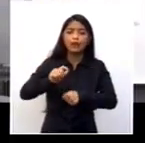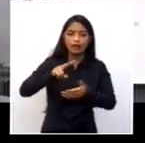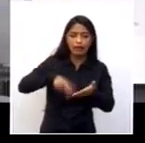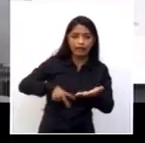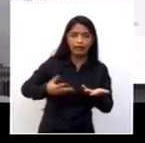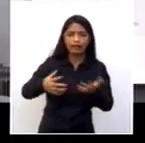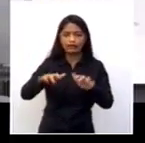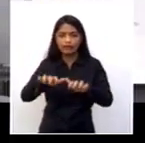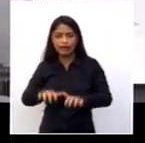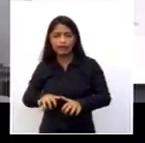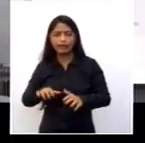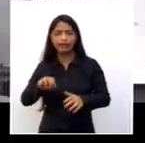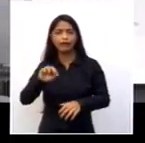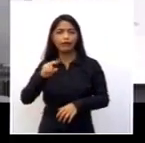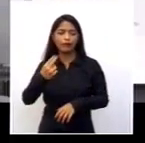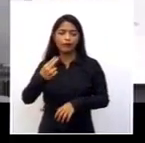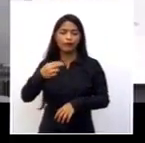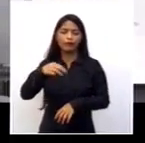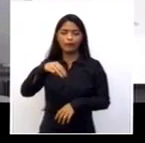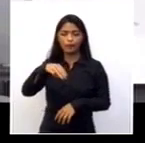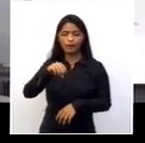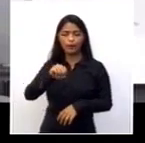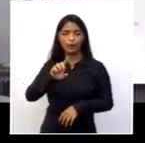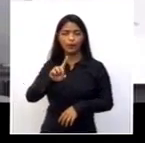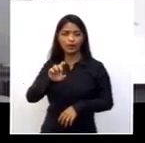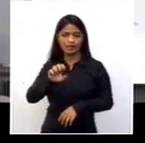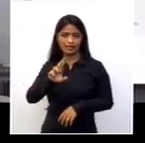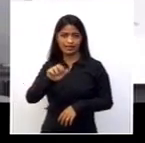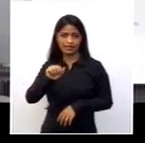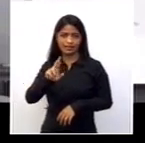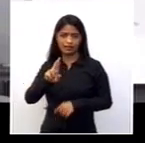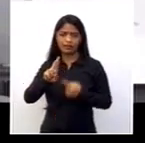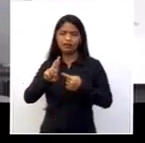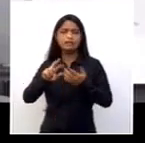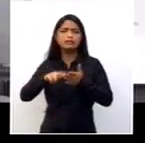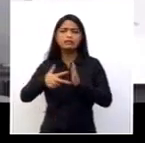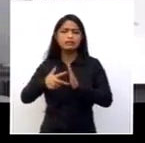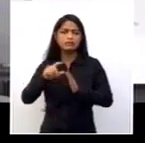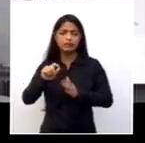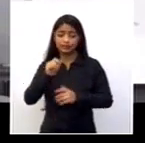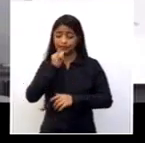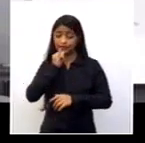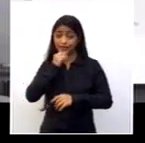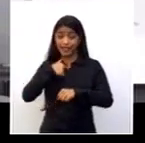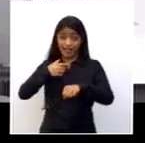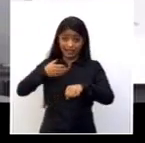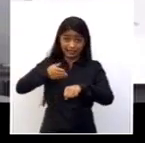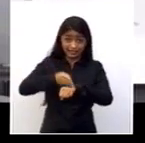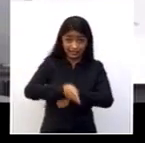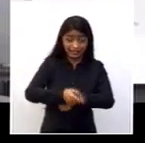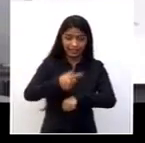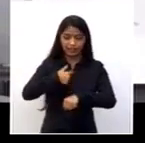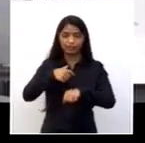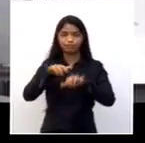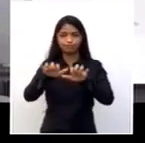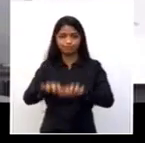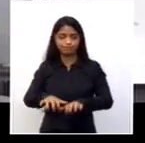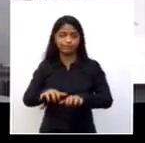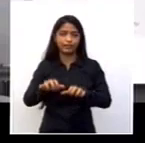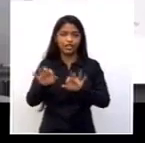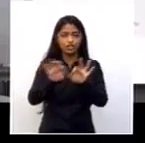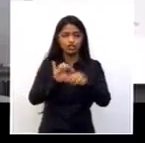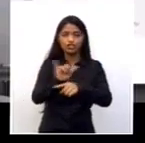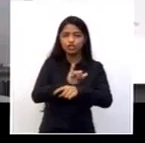O que seria moderar? Moderar é quando a pessoa que acessa, ela pode adicionar mensagens, ela pode